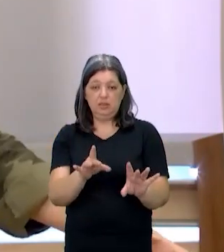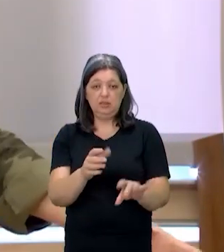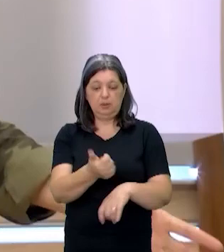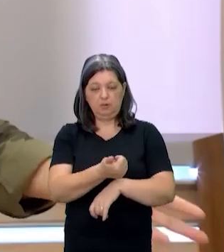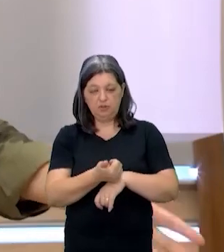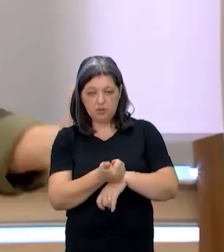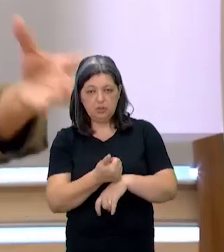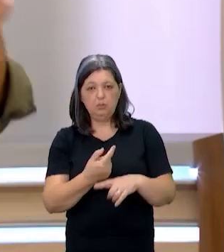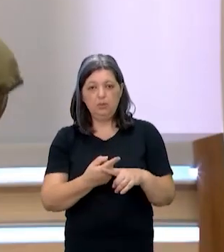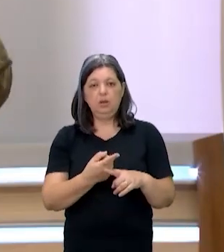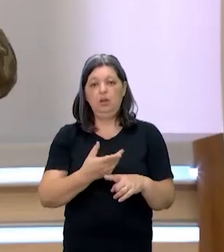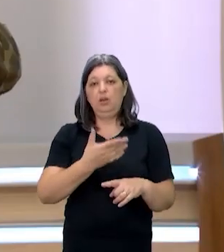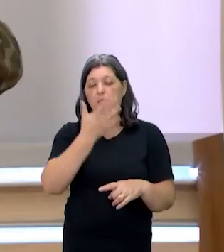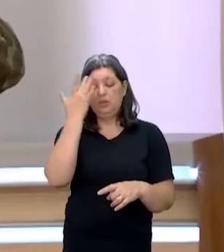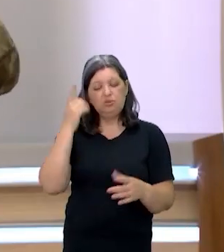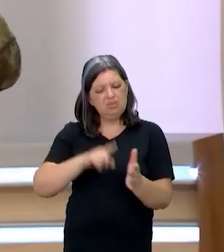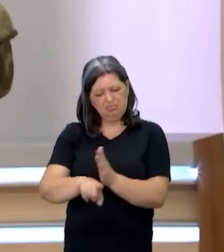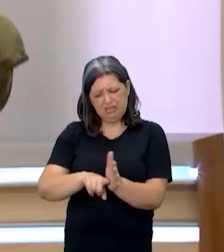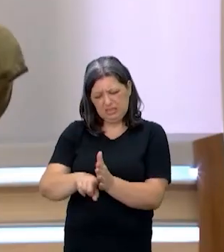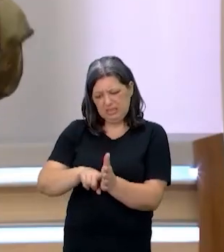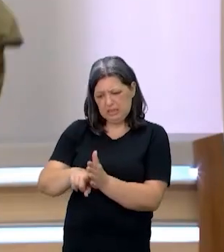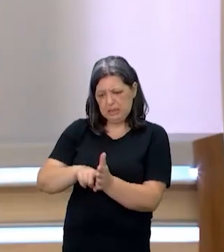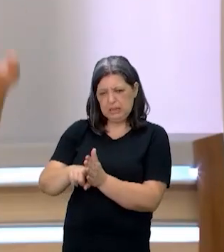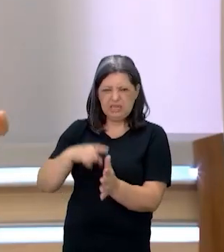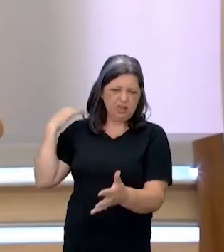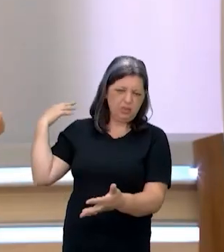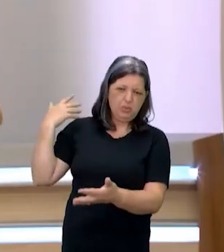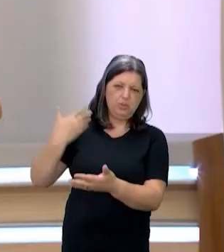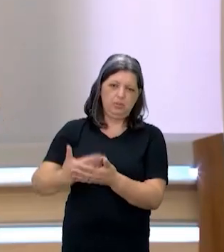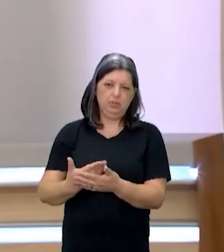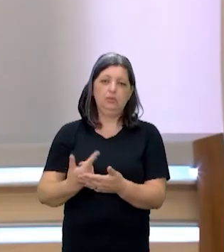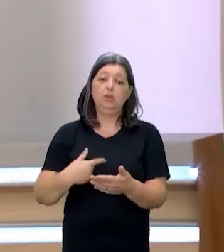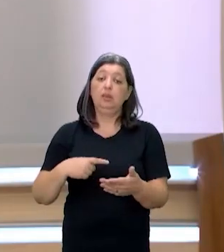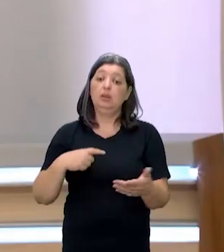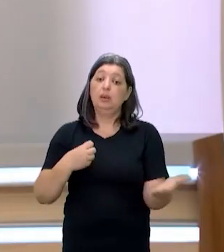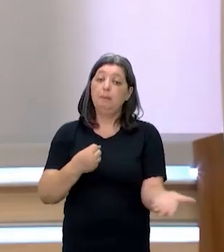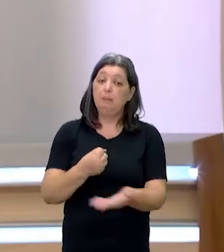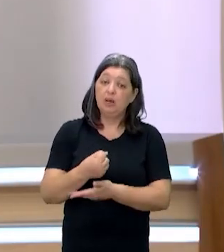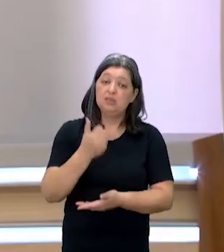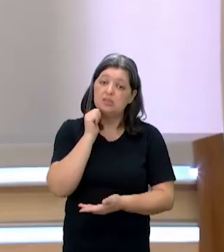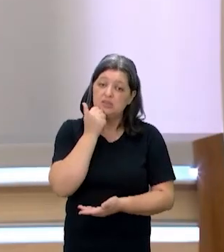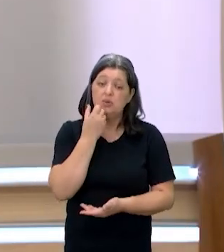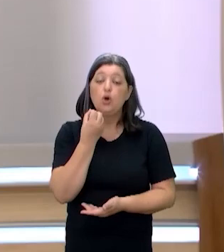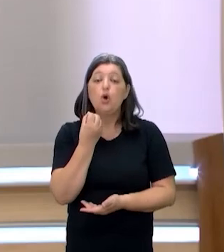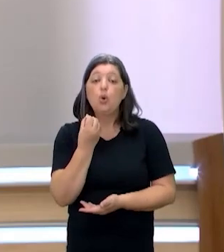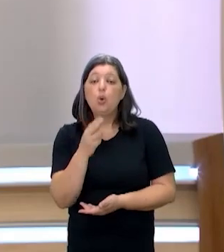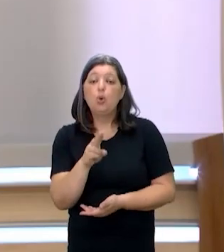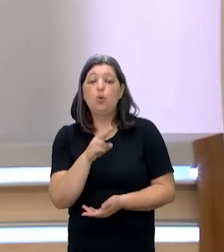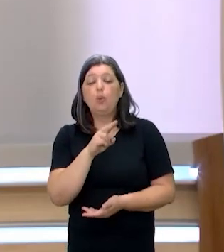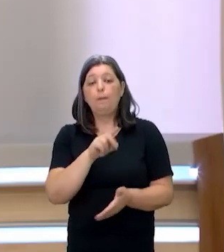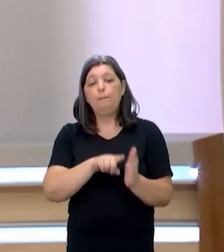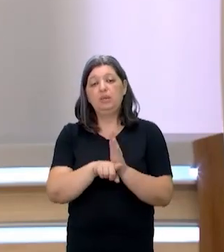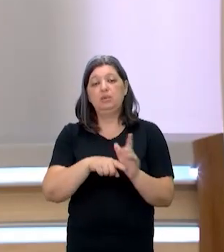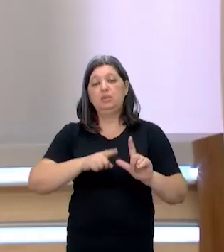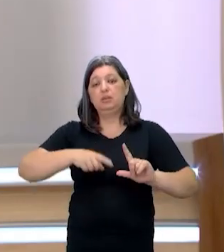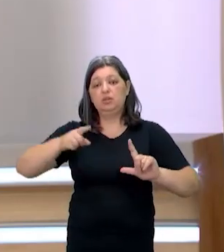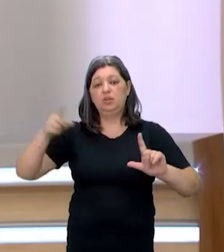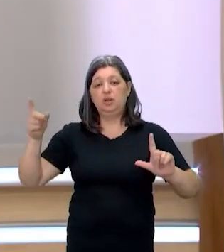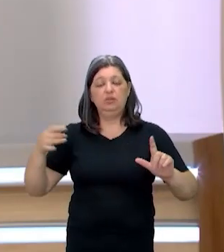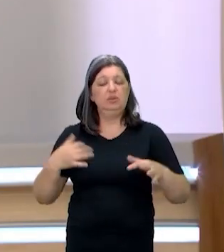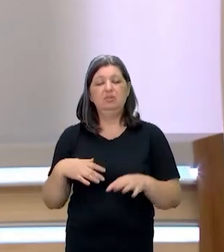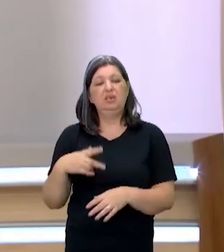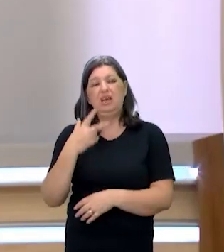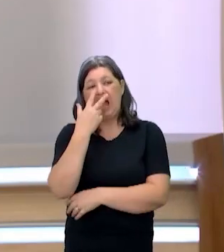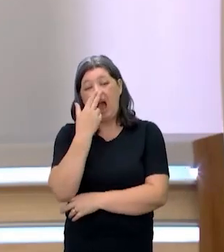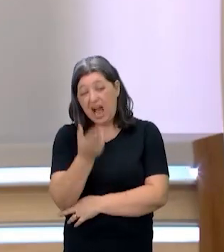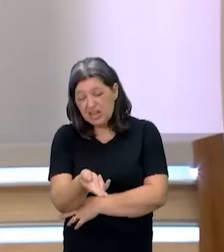sobre aquilo, tá? Então, tem ali base científica ou dados que você tira. Não só porque eu acho, vai ficar